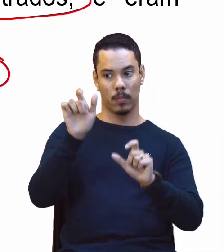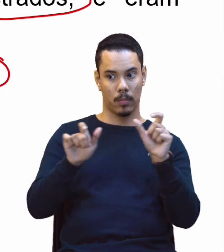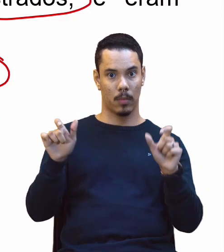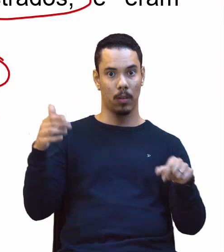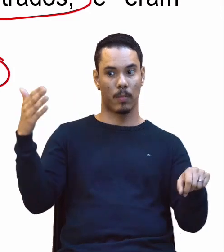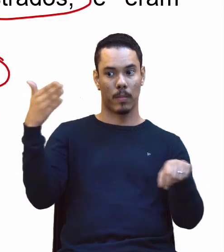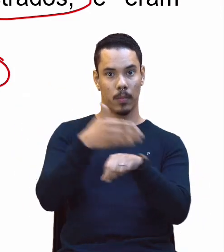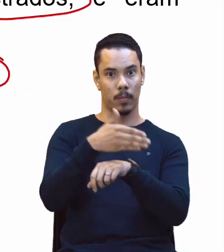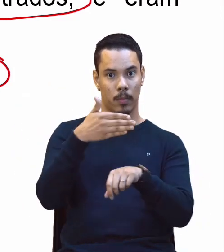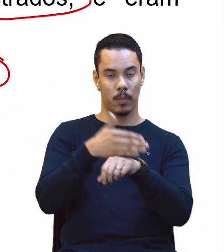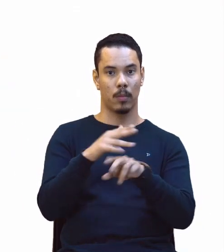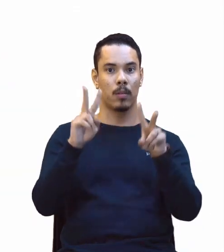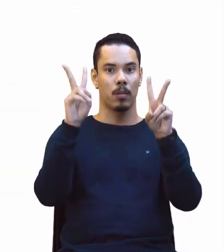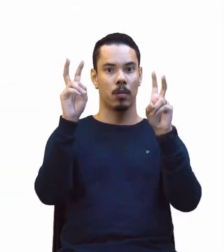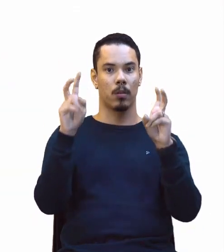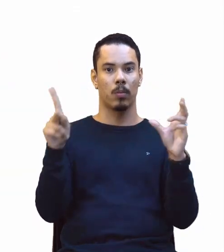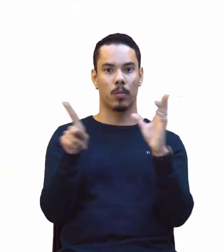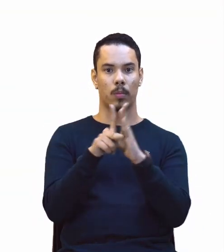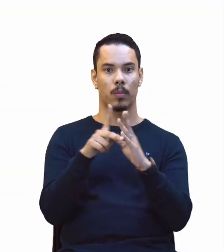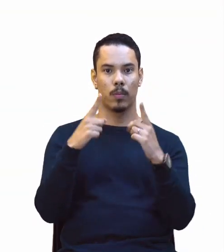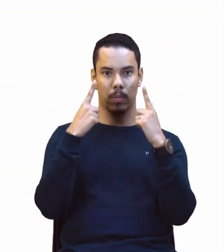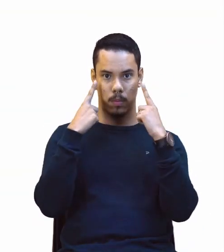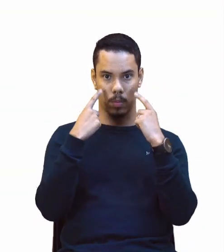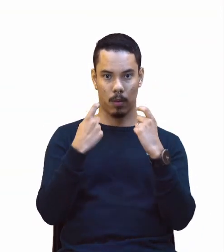participa dos assuntos de interesse comum.